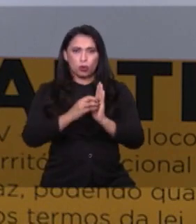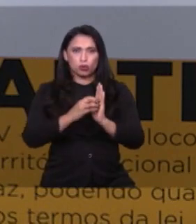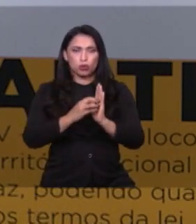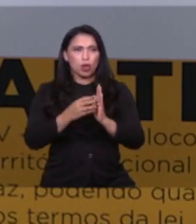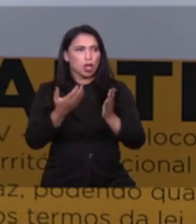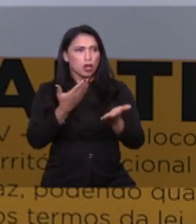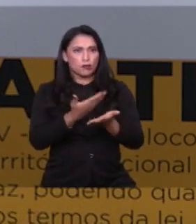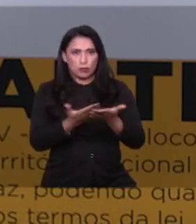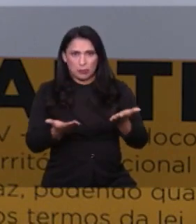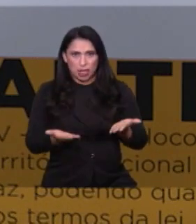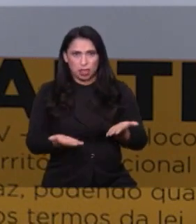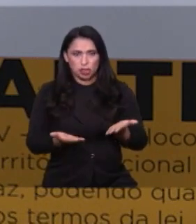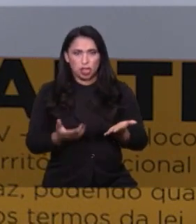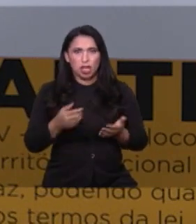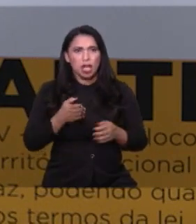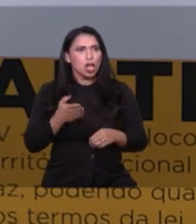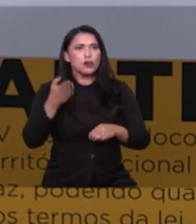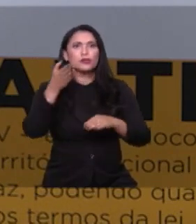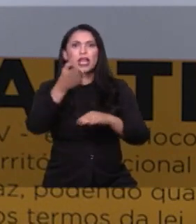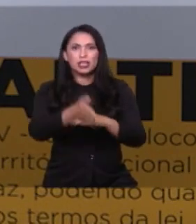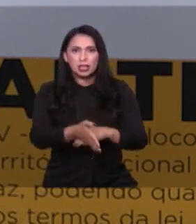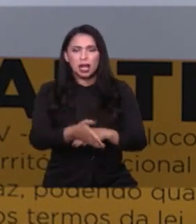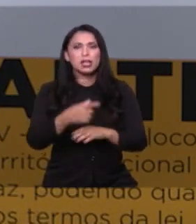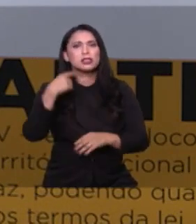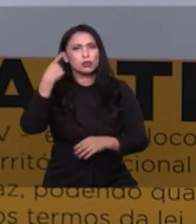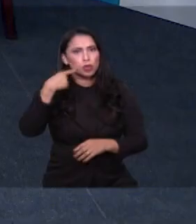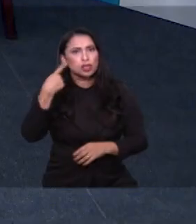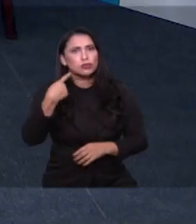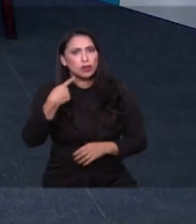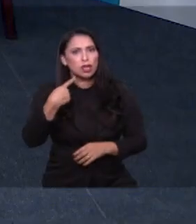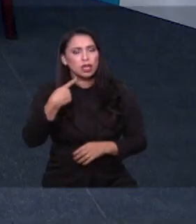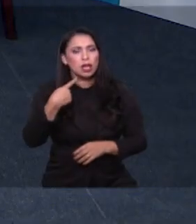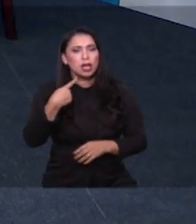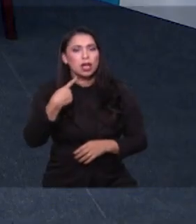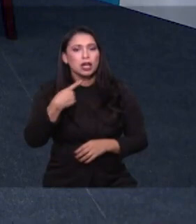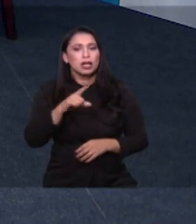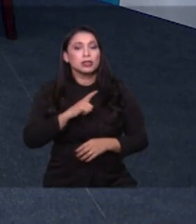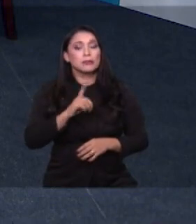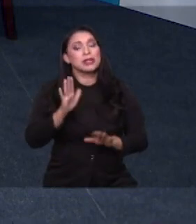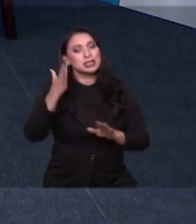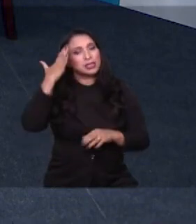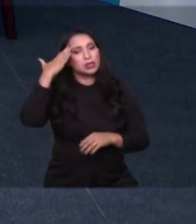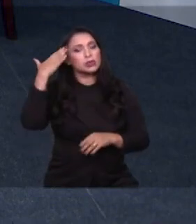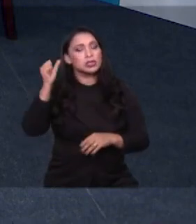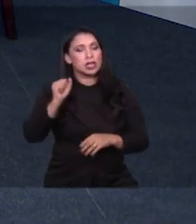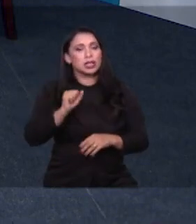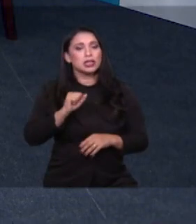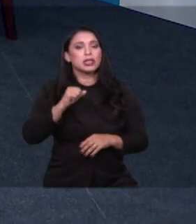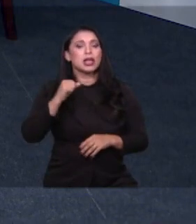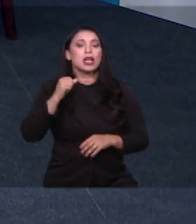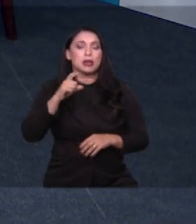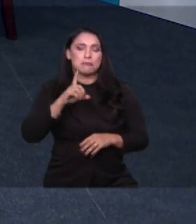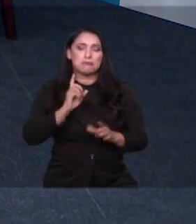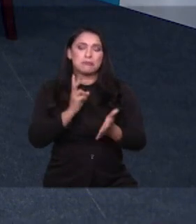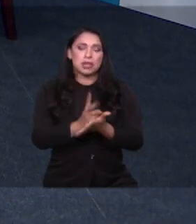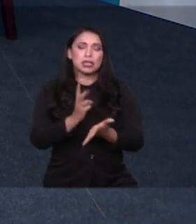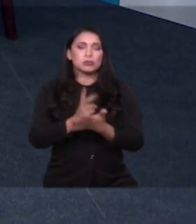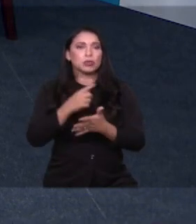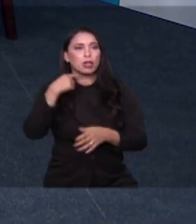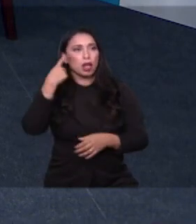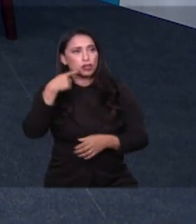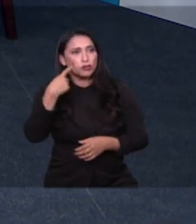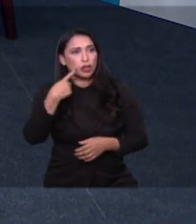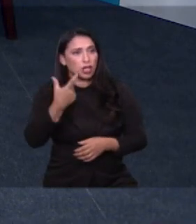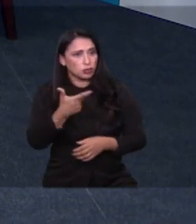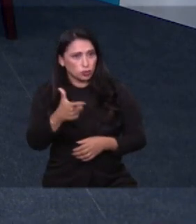fui atrás do meu direito como advogada. Mas eu sei que nem toda pessoa com deficiência é advogado, mas a gente tem Defensoria